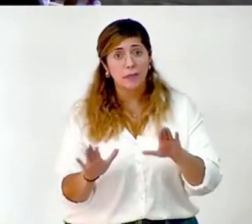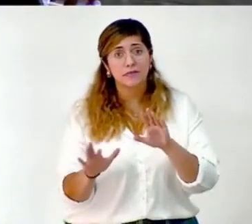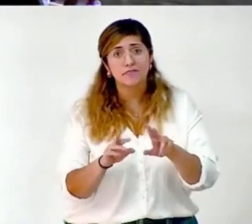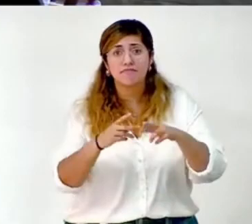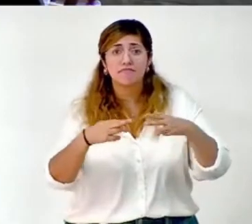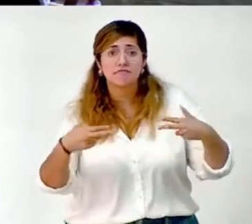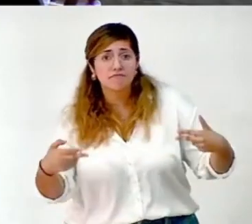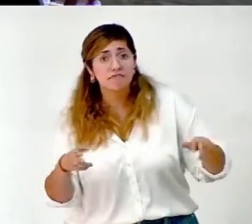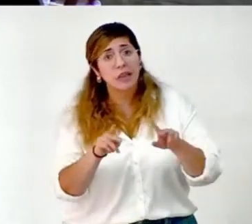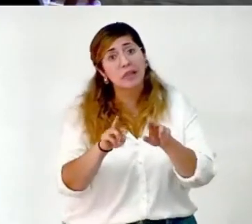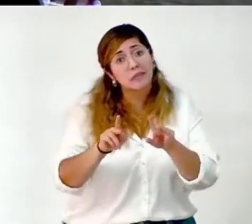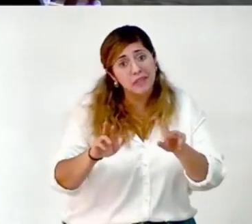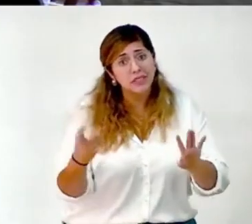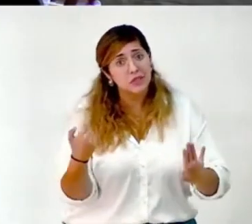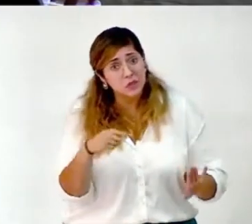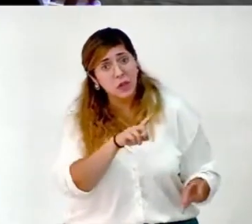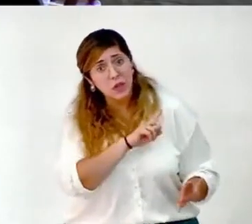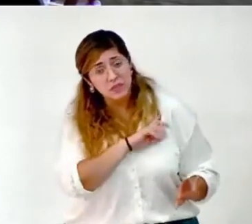diferentes.